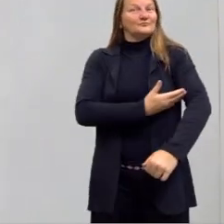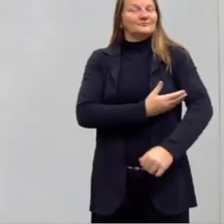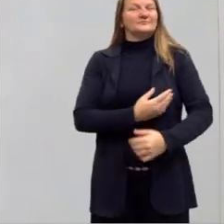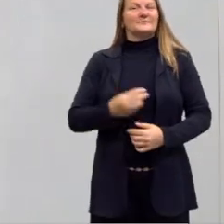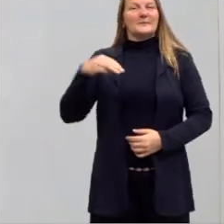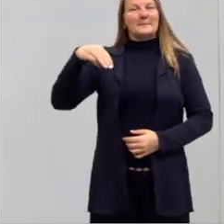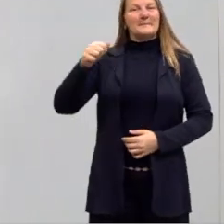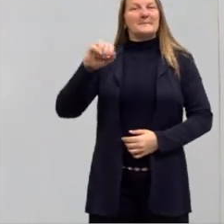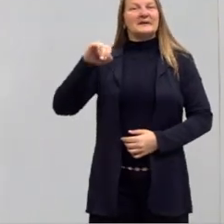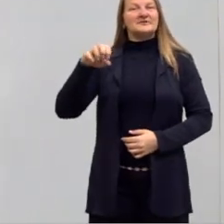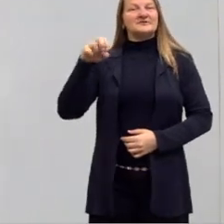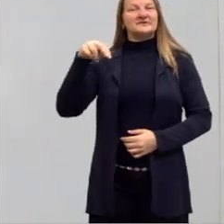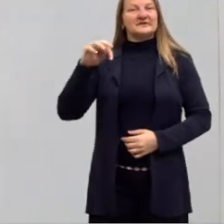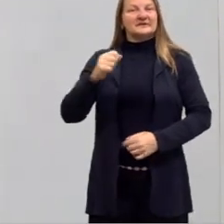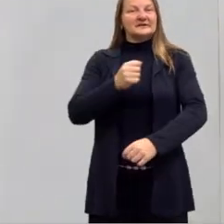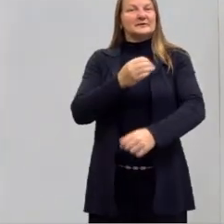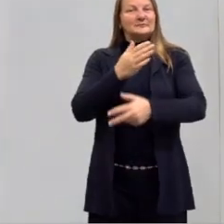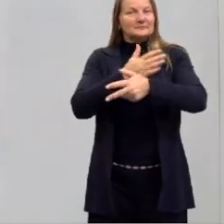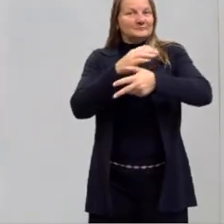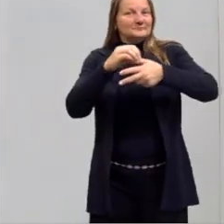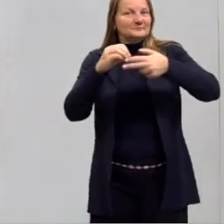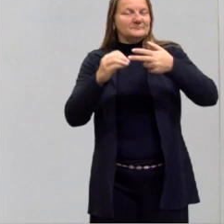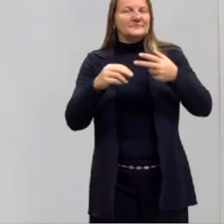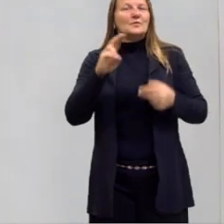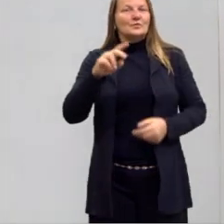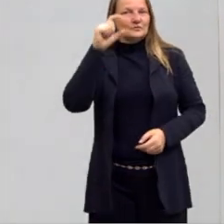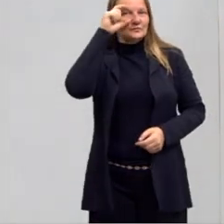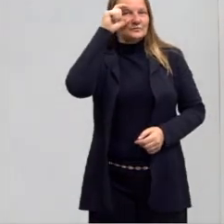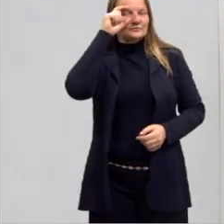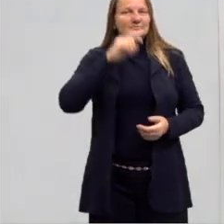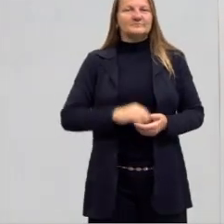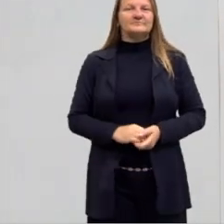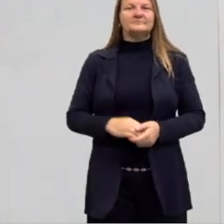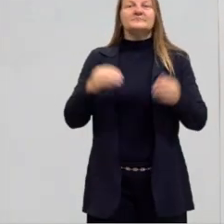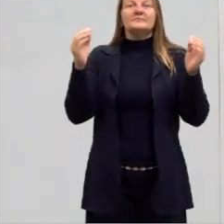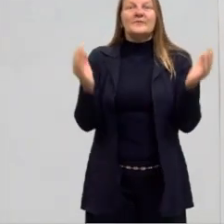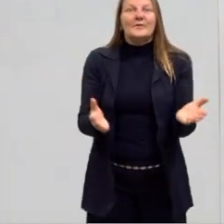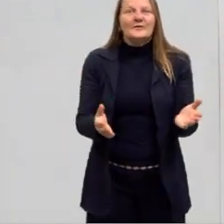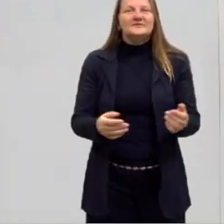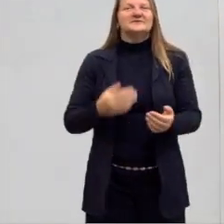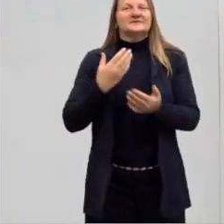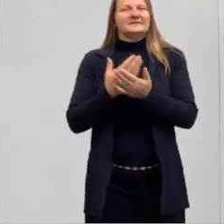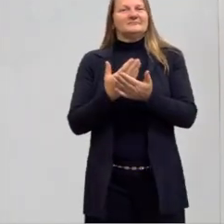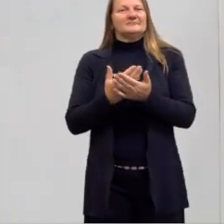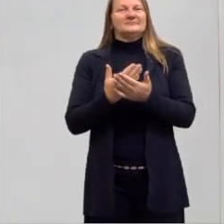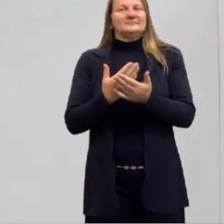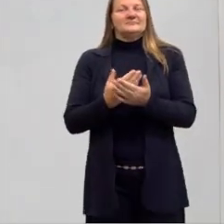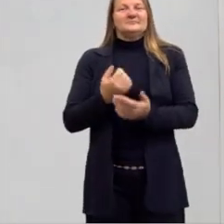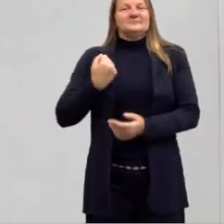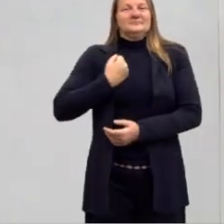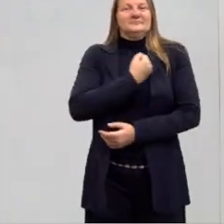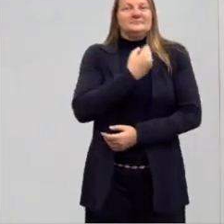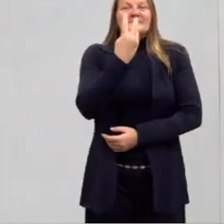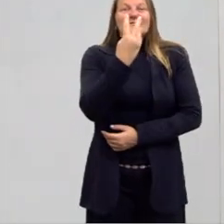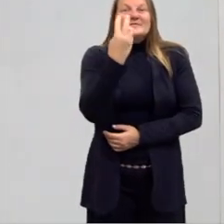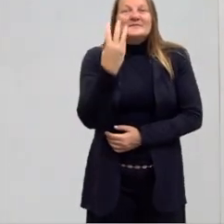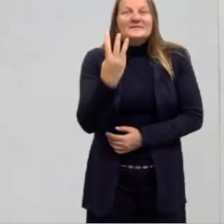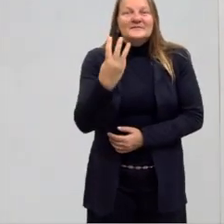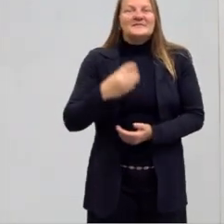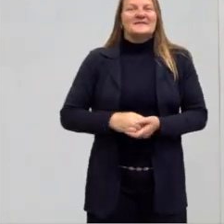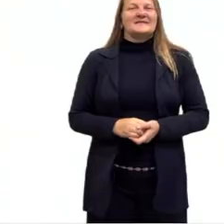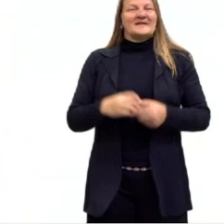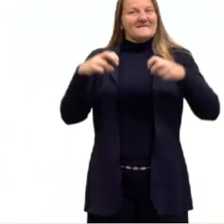na cor Magenta e uso óculos Então hoje a gente está indo para nossa aula 23 de